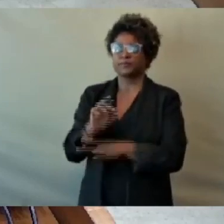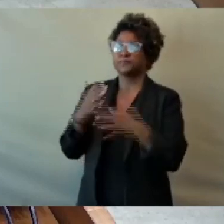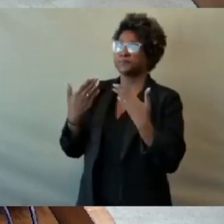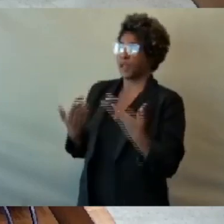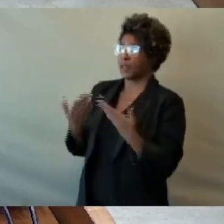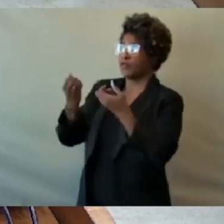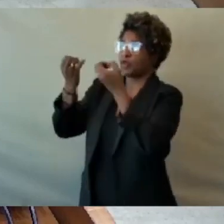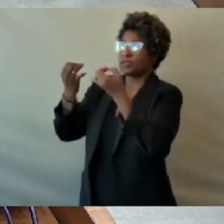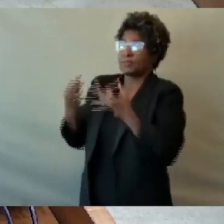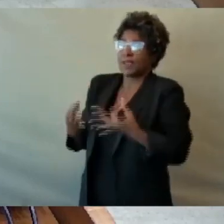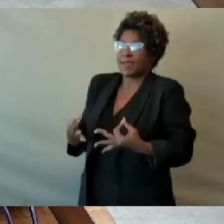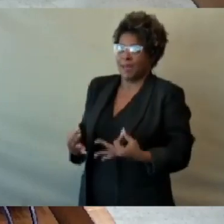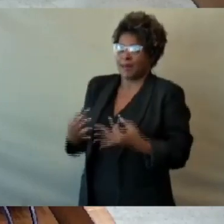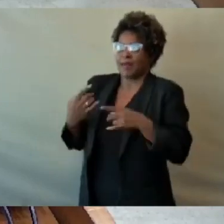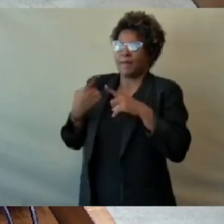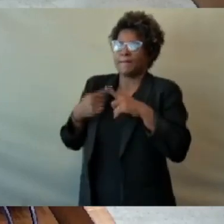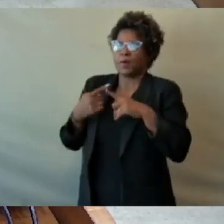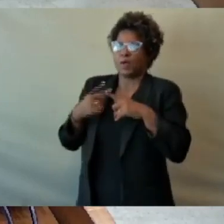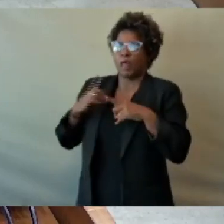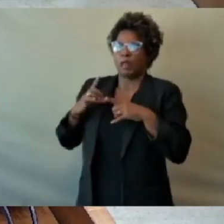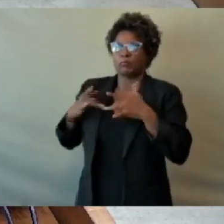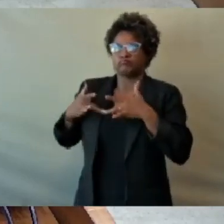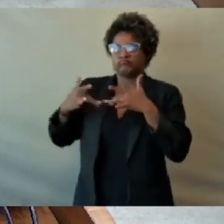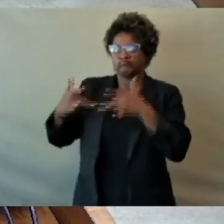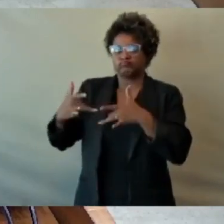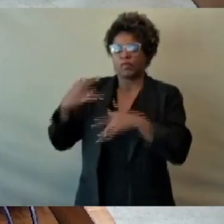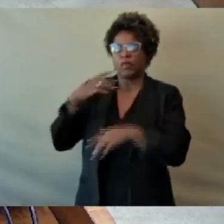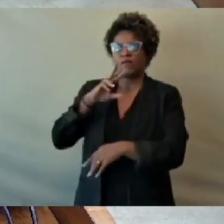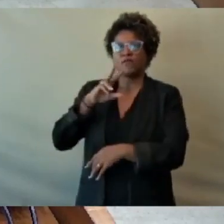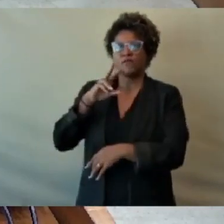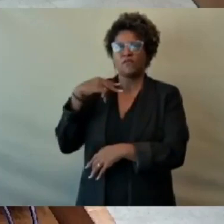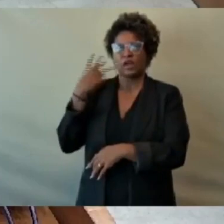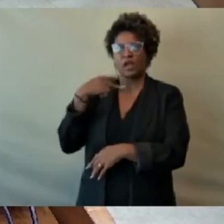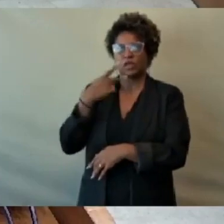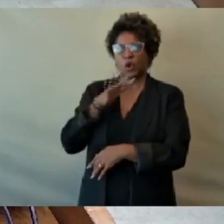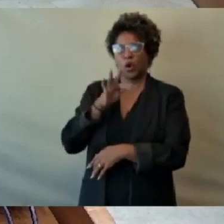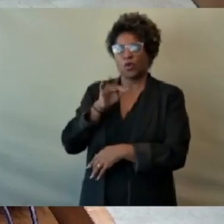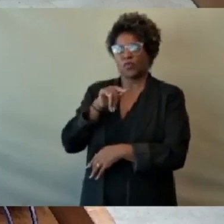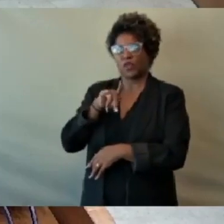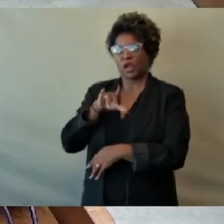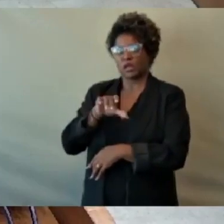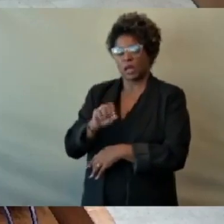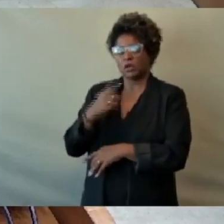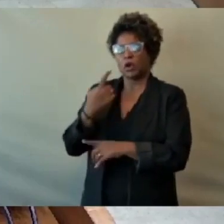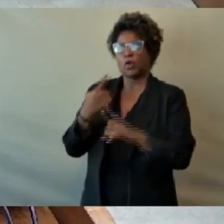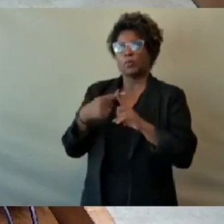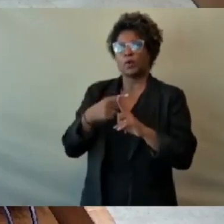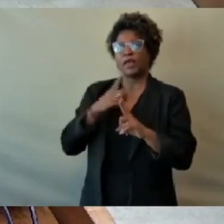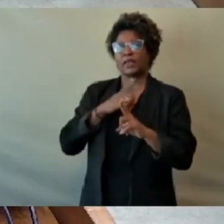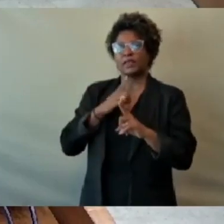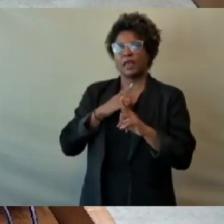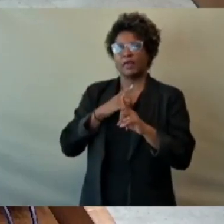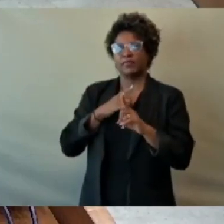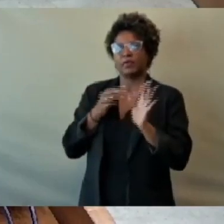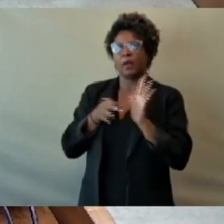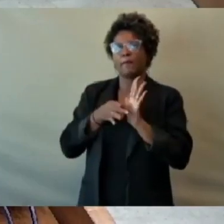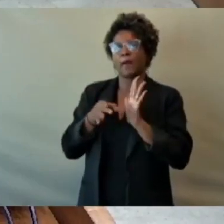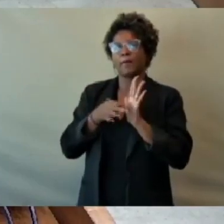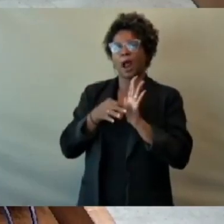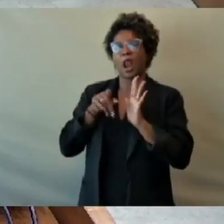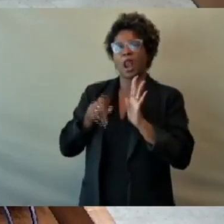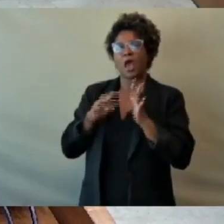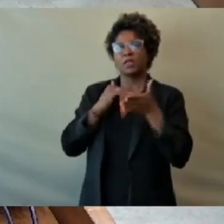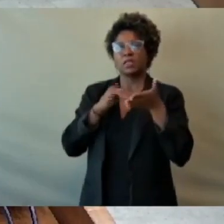inclusive, uma diligência à Secretaria de Saúde, né, que nos argumentou algumas questões técnicas que são muito valiosas sobre isso.